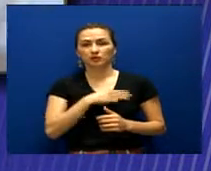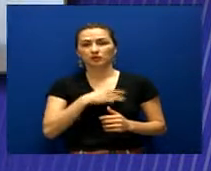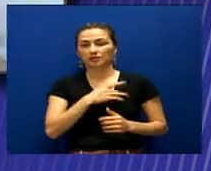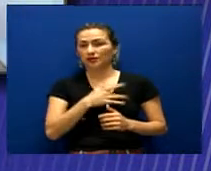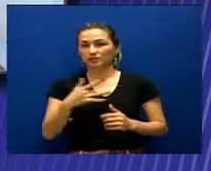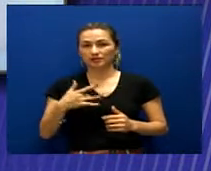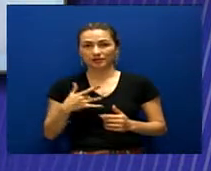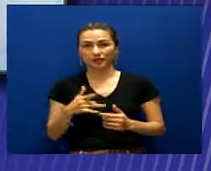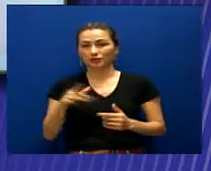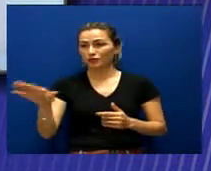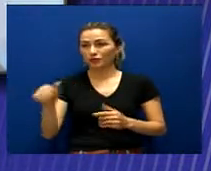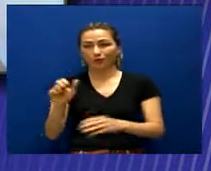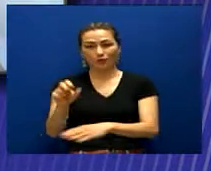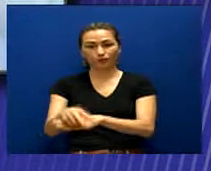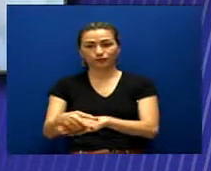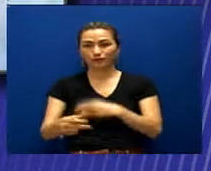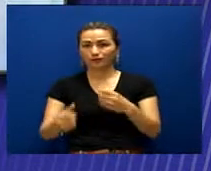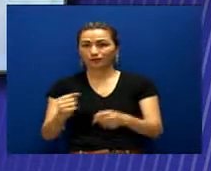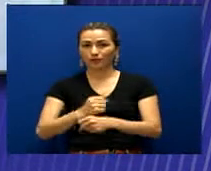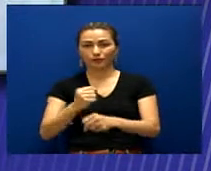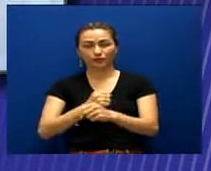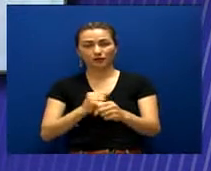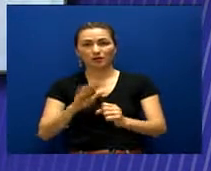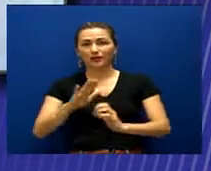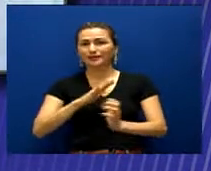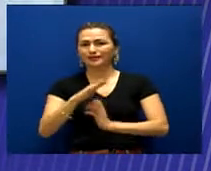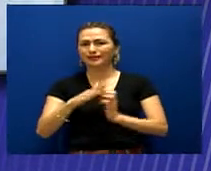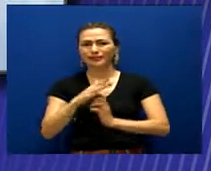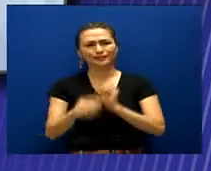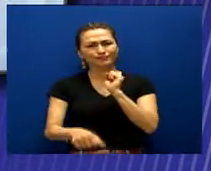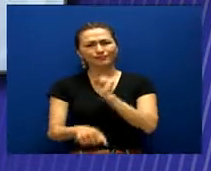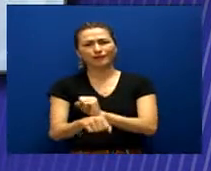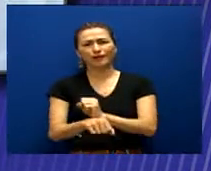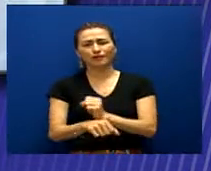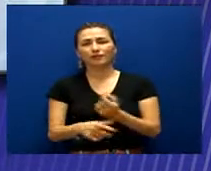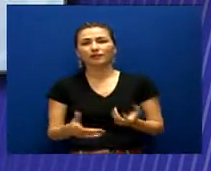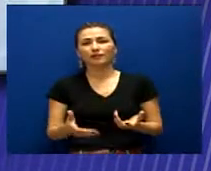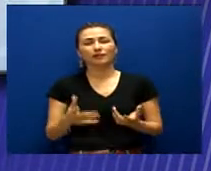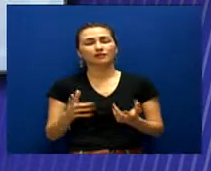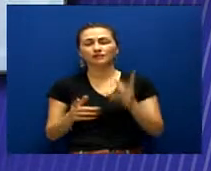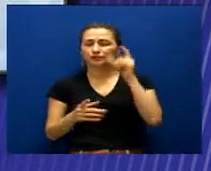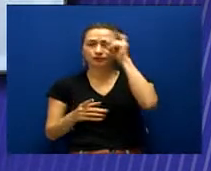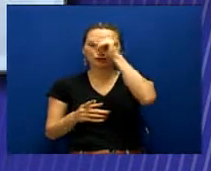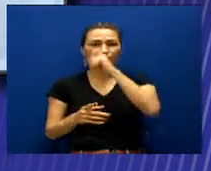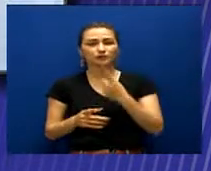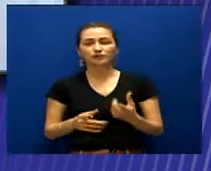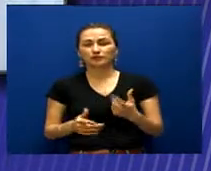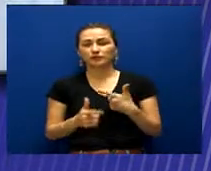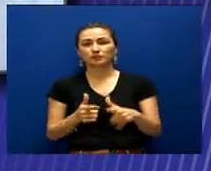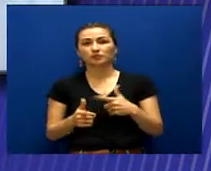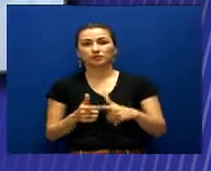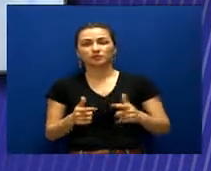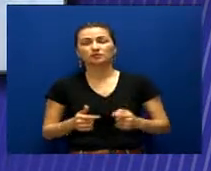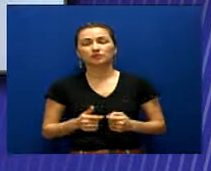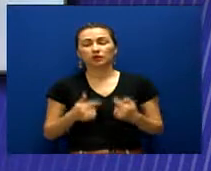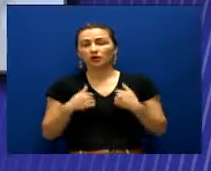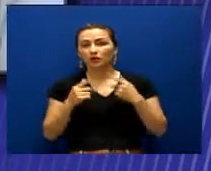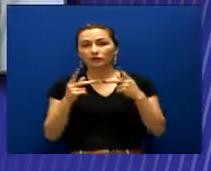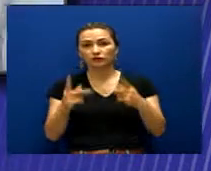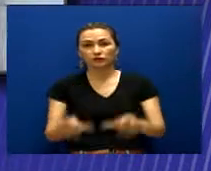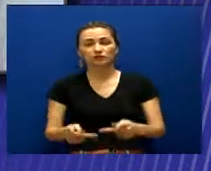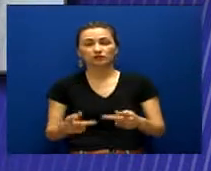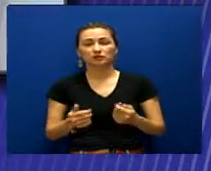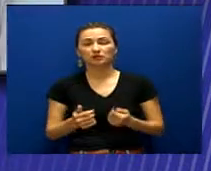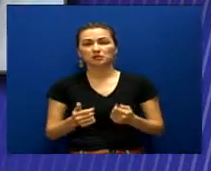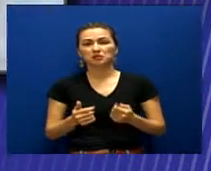que essa empreiteira, ela ficou parada um tempo. Isso nos escapa. Na minha visita, eu não encontrei ninguém trabalhando. Sim, mas agora